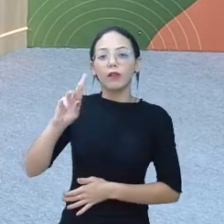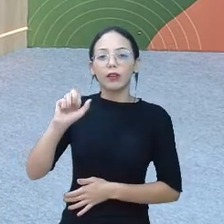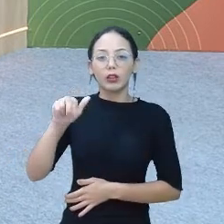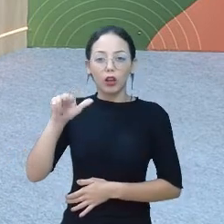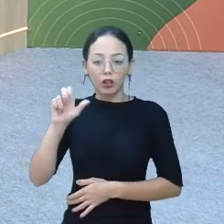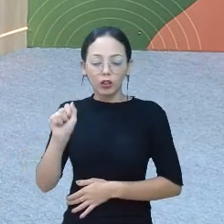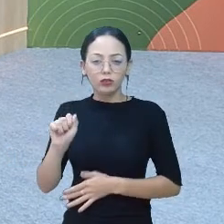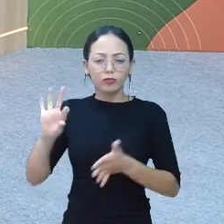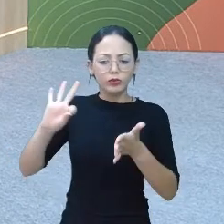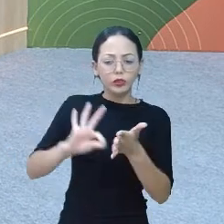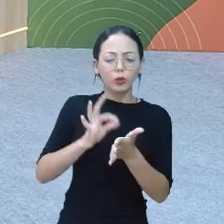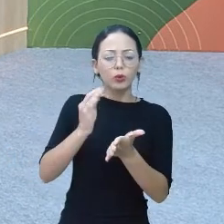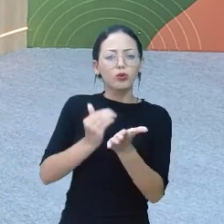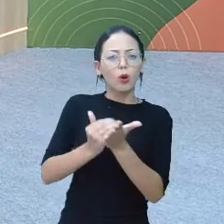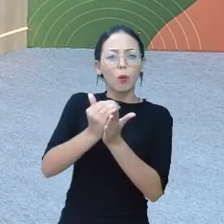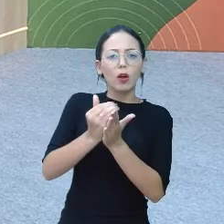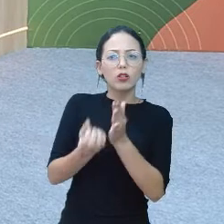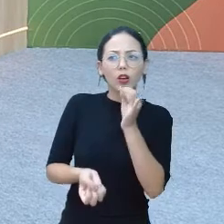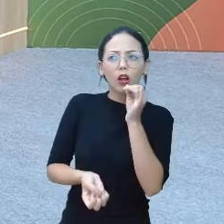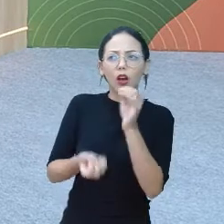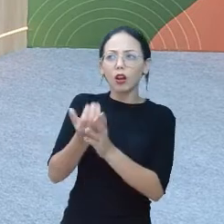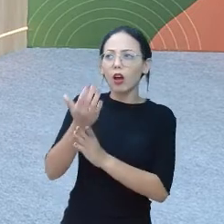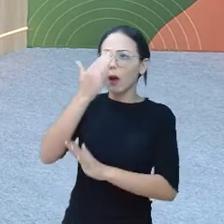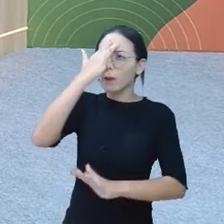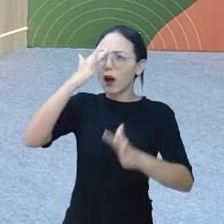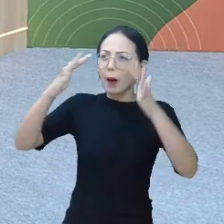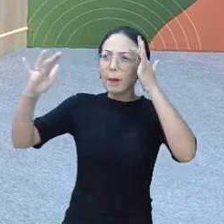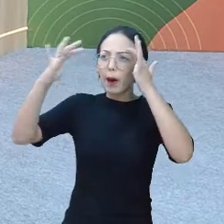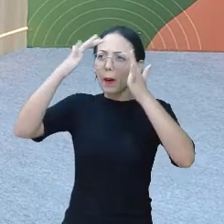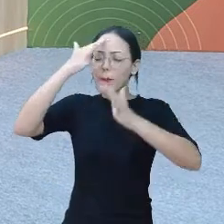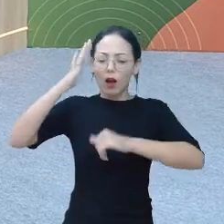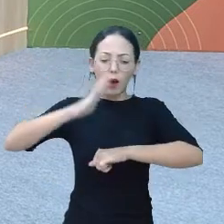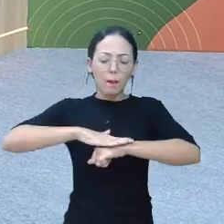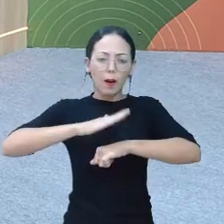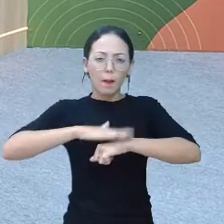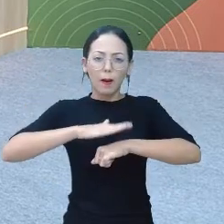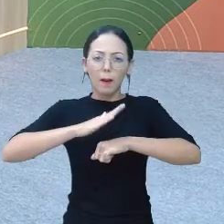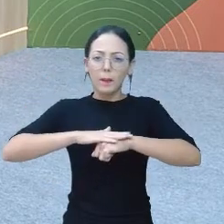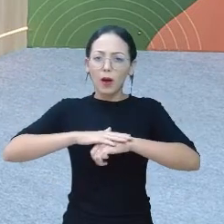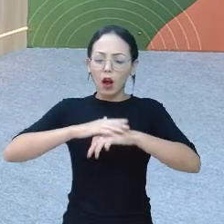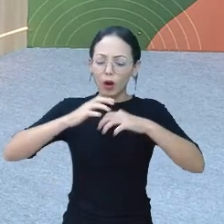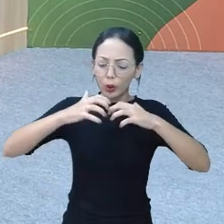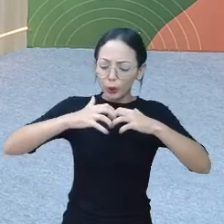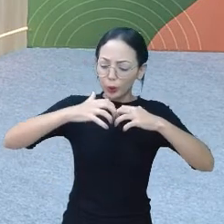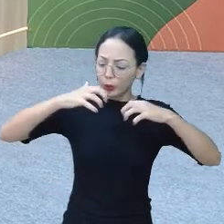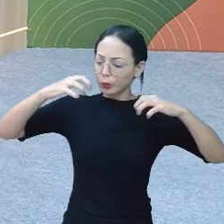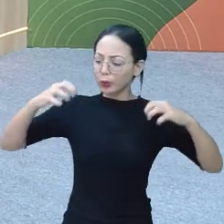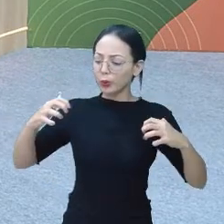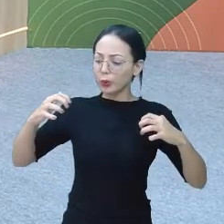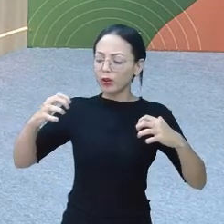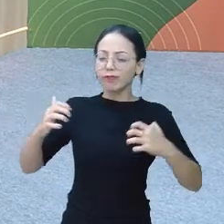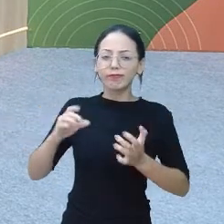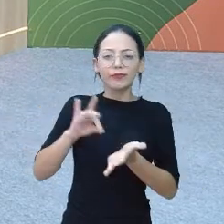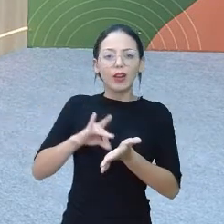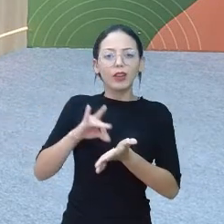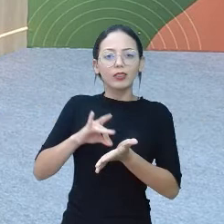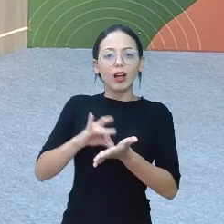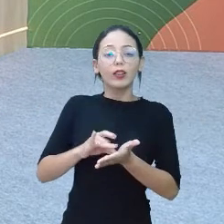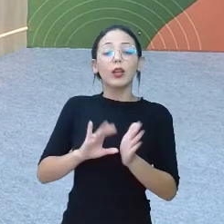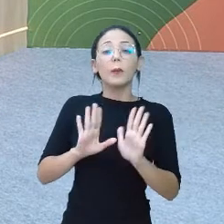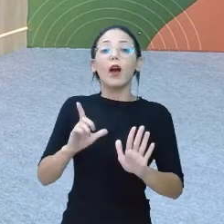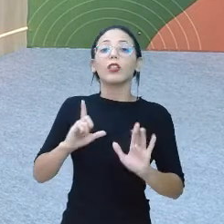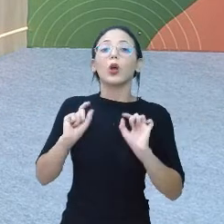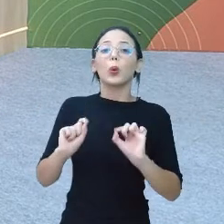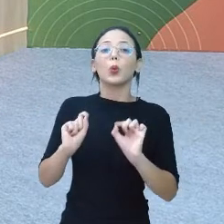a fantasia dessa forma mais autônoma, dessa forma completamente despreendida da realidade, mas que ainda assim traz